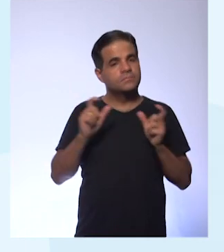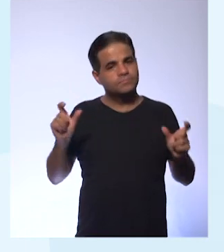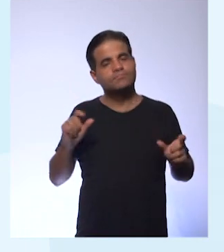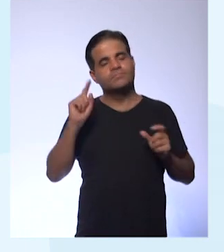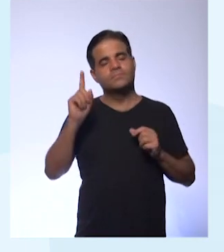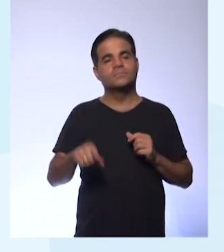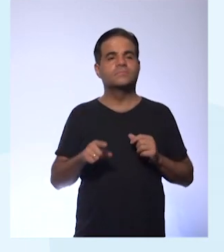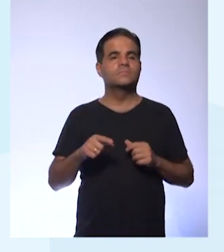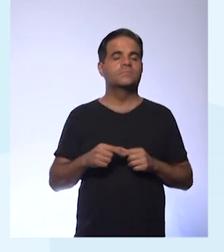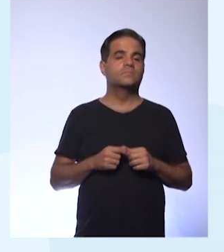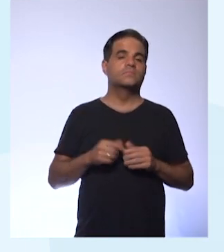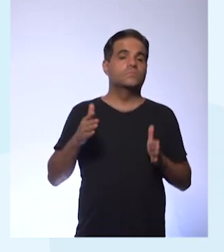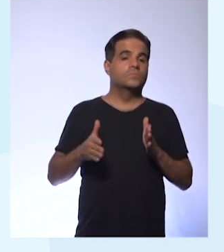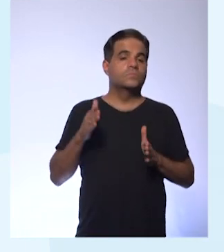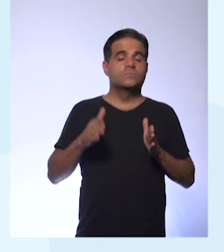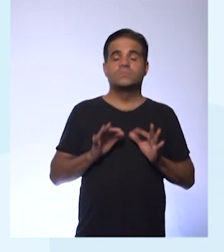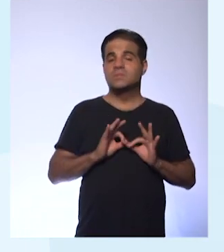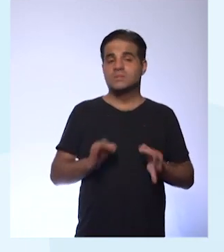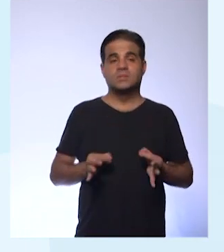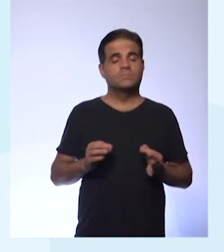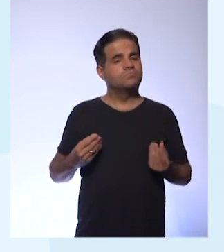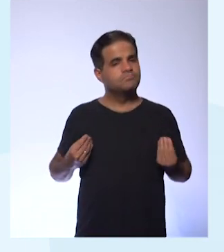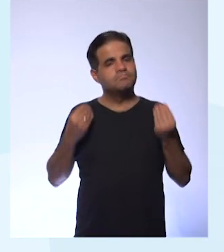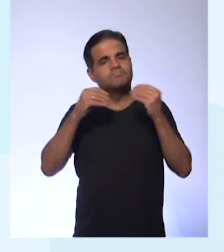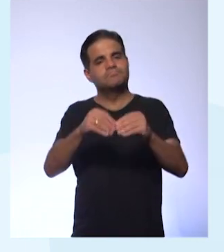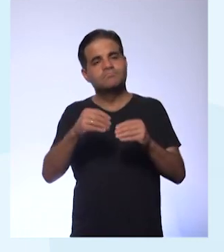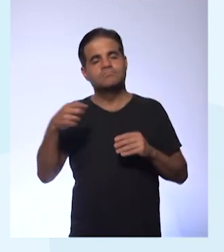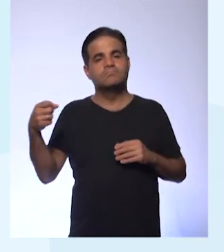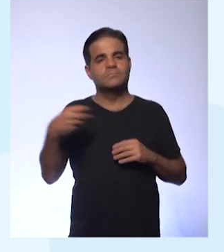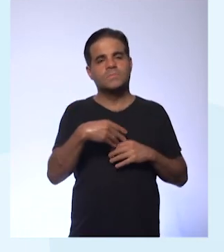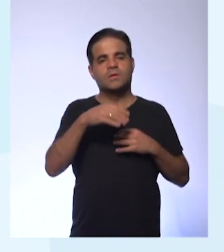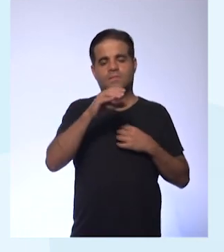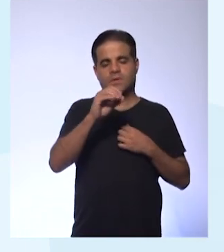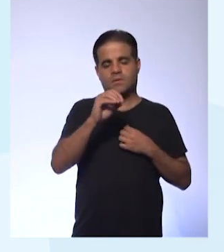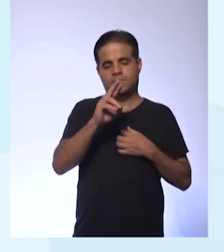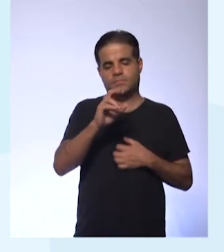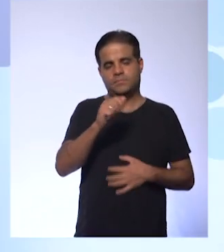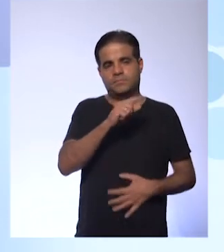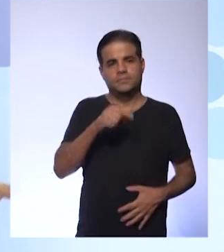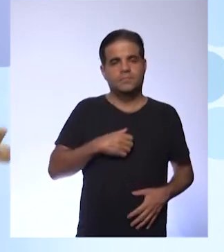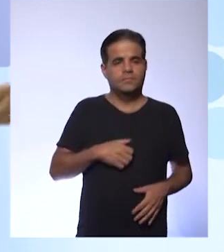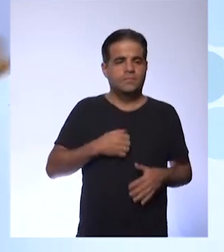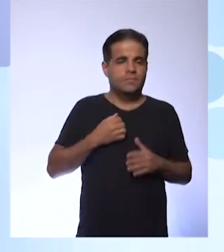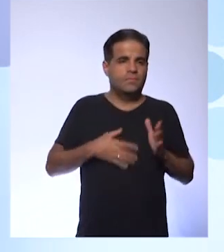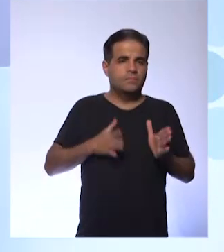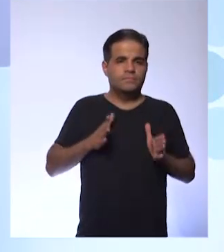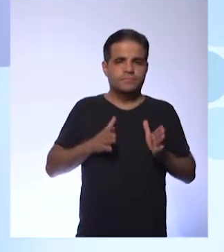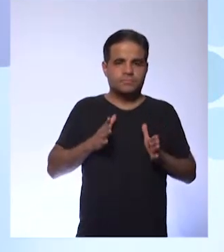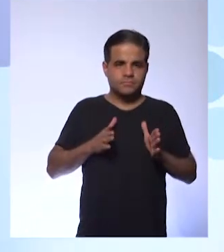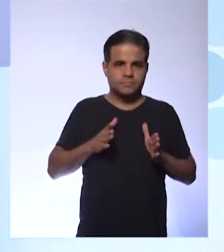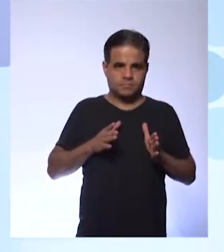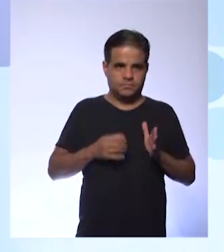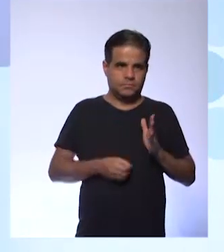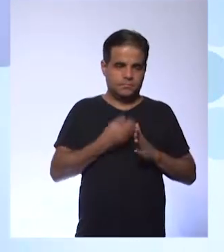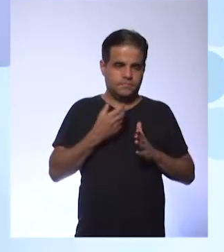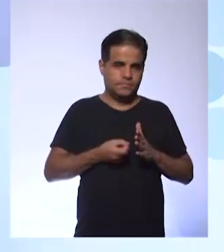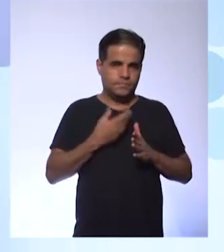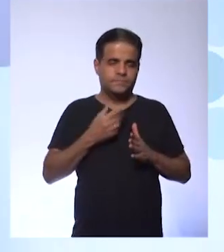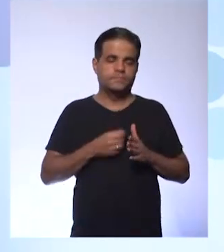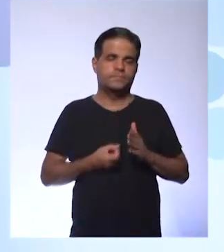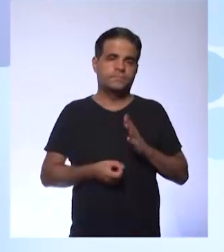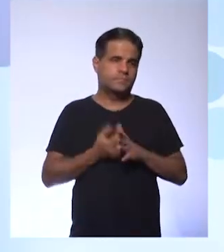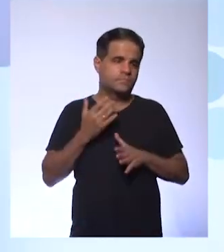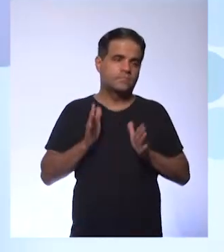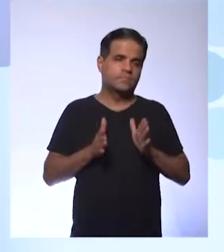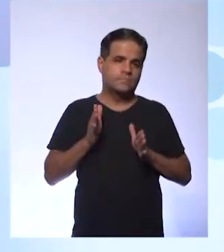que era um período simples, acrescentei uma nova oração. E aí, nesse período composto, a gente criou um